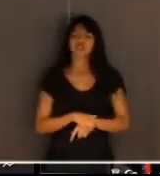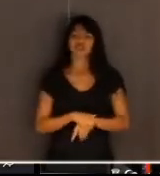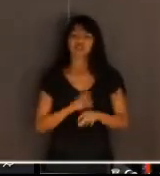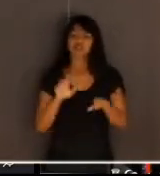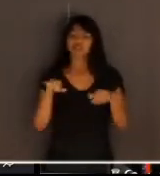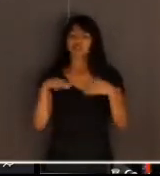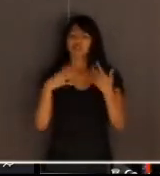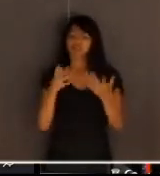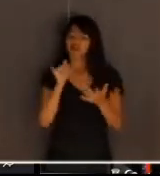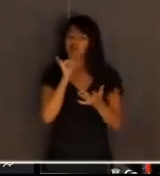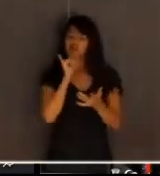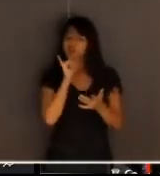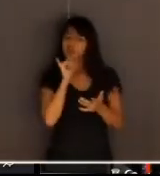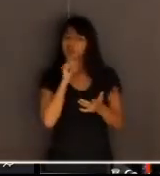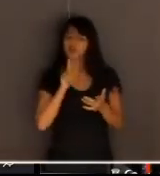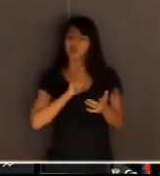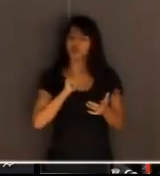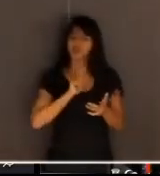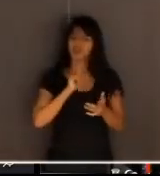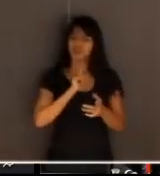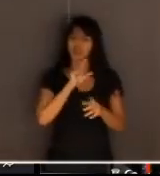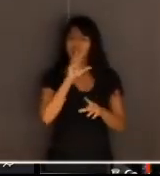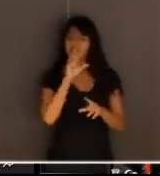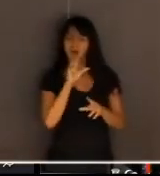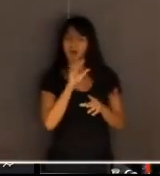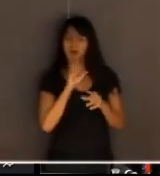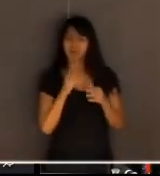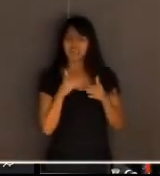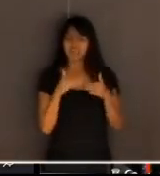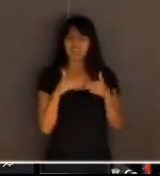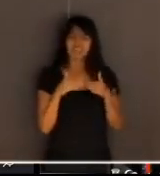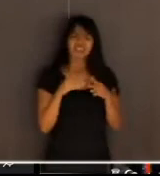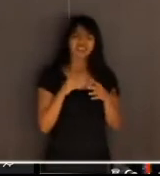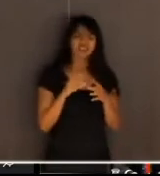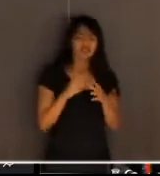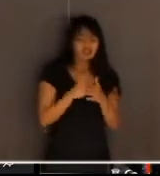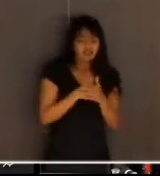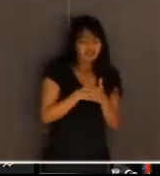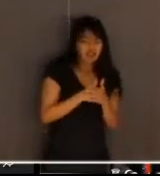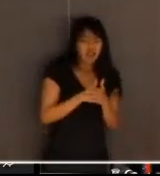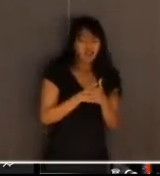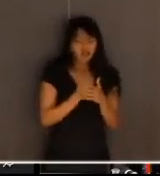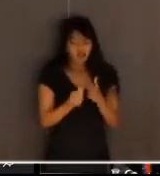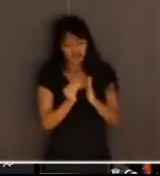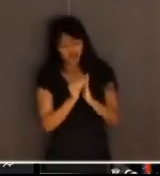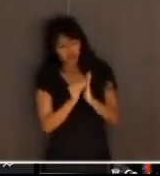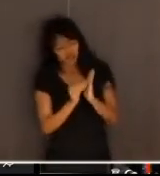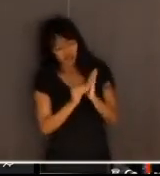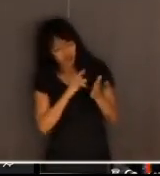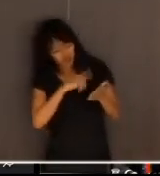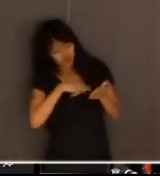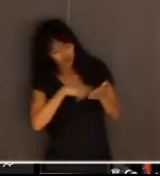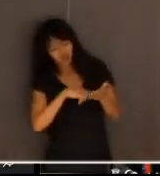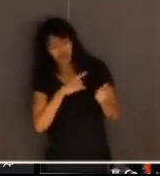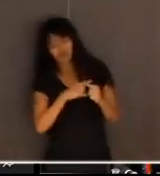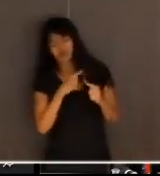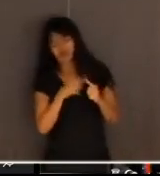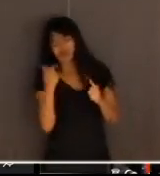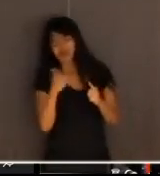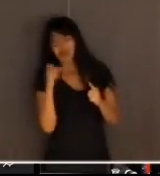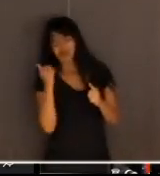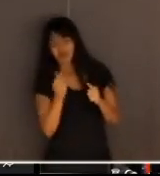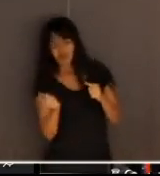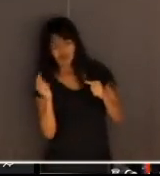Quando há restrição de incorporação de documentos por não ter sido o documento ou